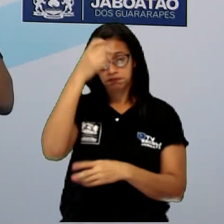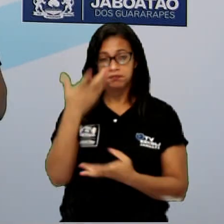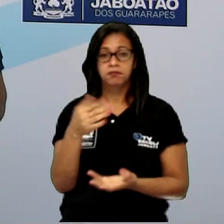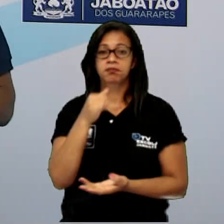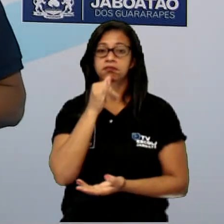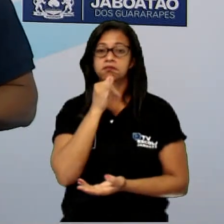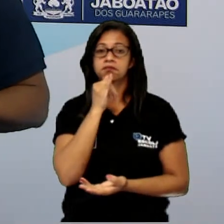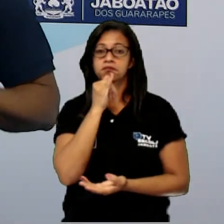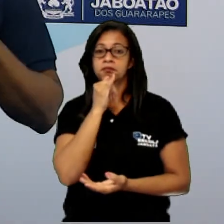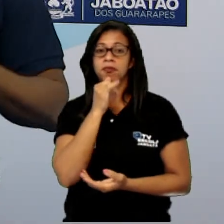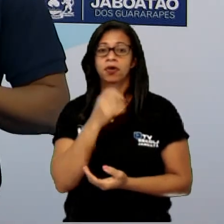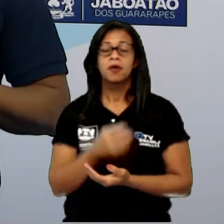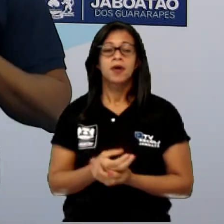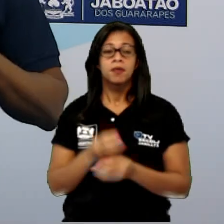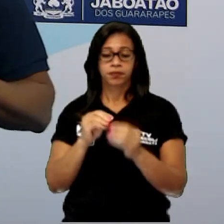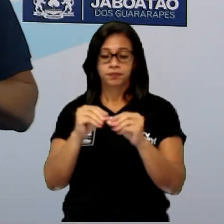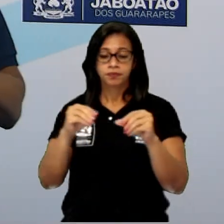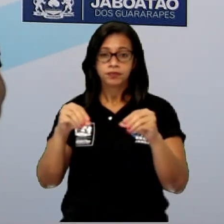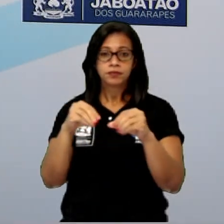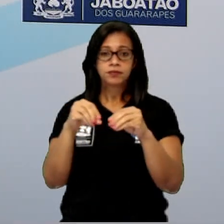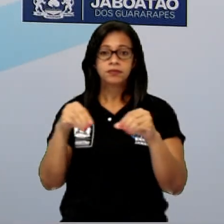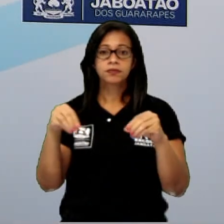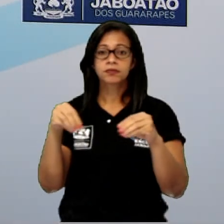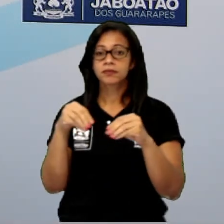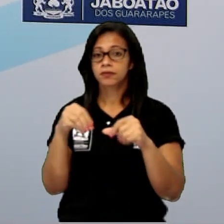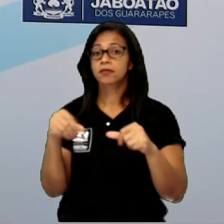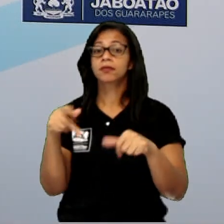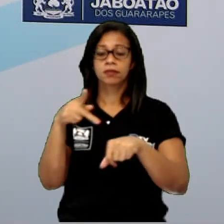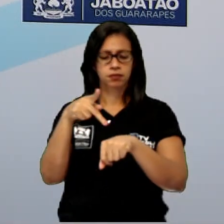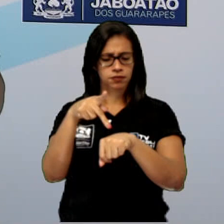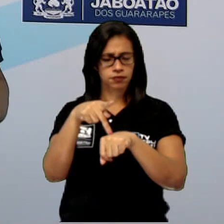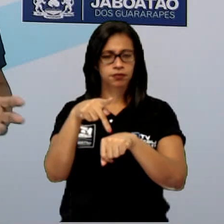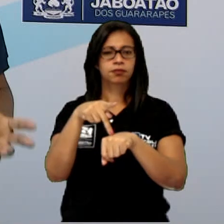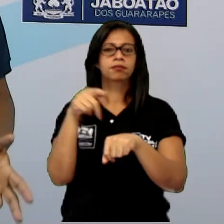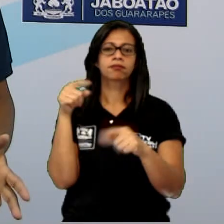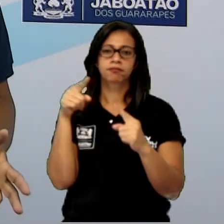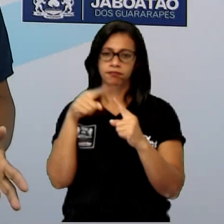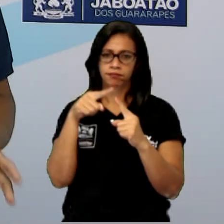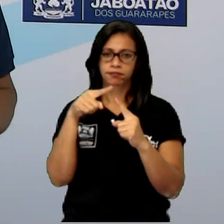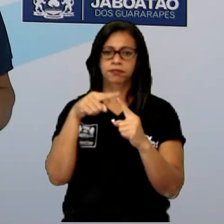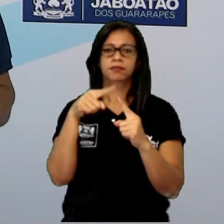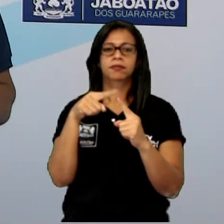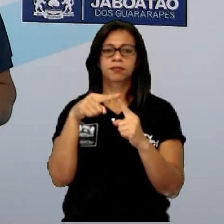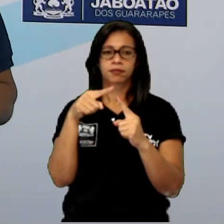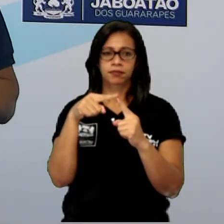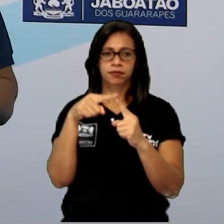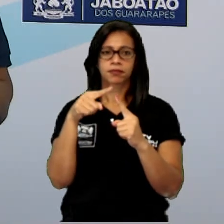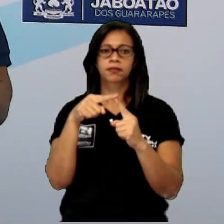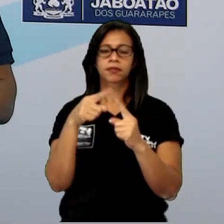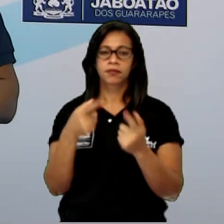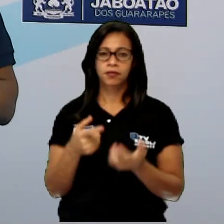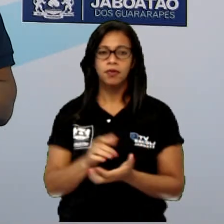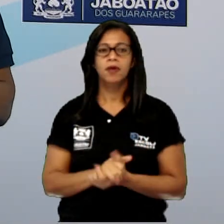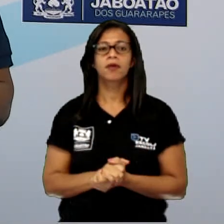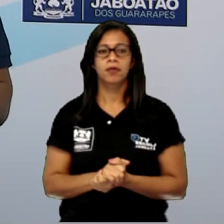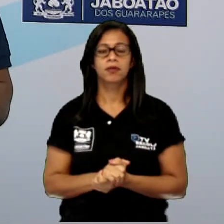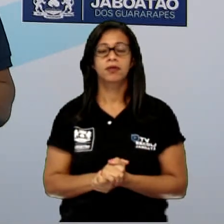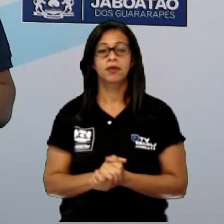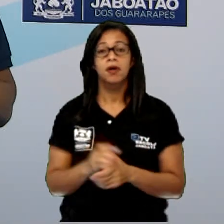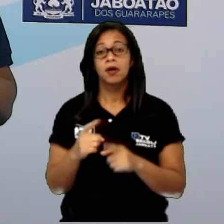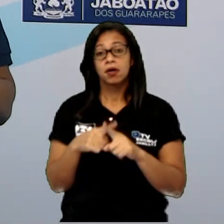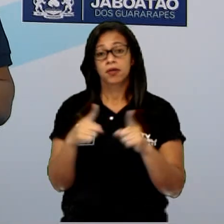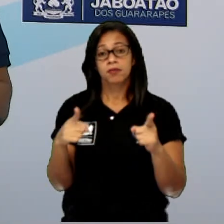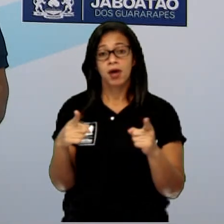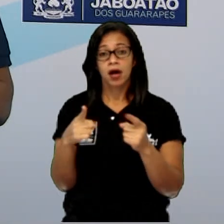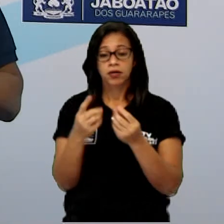areia. Areia é o tipo de rocha também sedimentar, só que ela é granulada e com